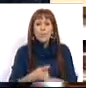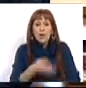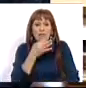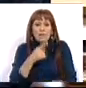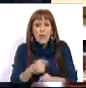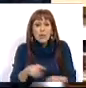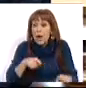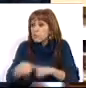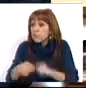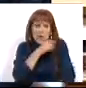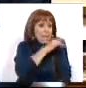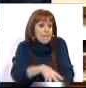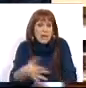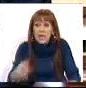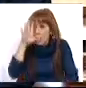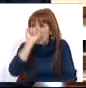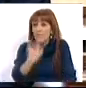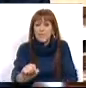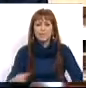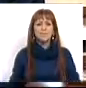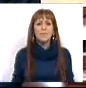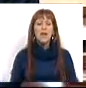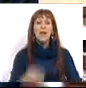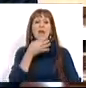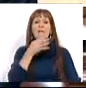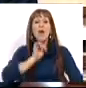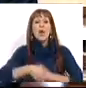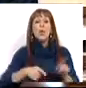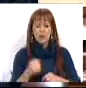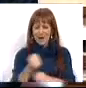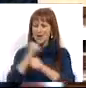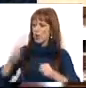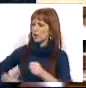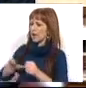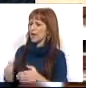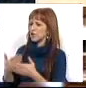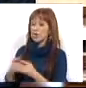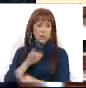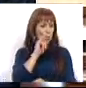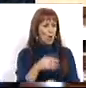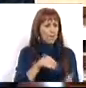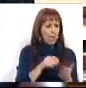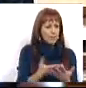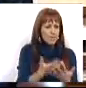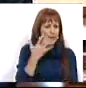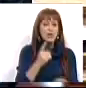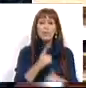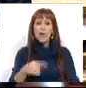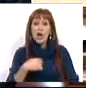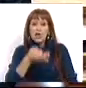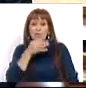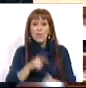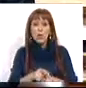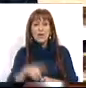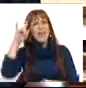a falar das políticas de miséria deste Governo. Estamos a falar de engordar os mais ricos e emagrecer os mais pobres porque estamos a